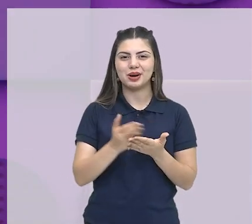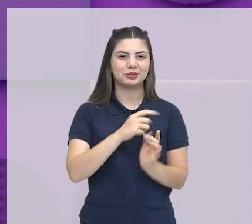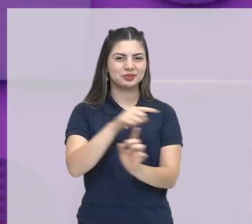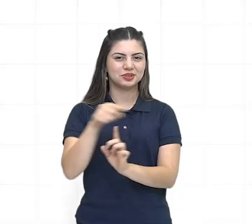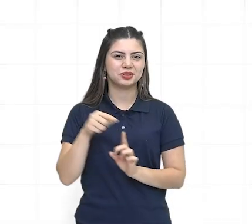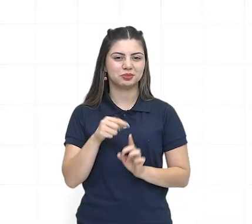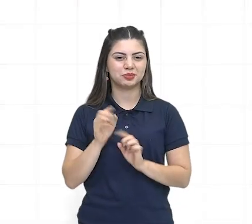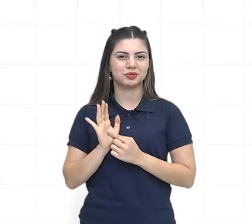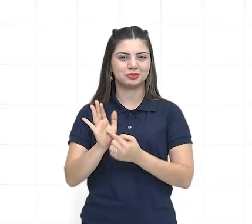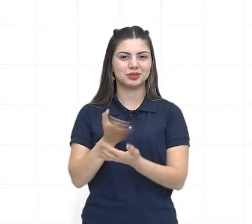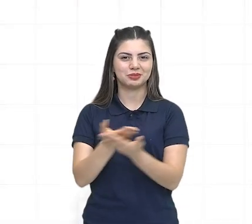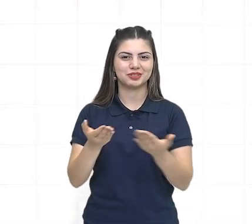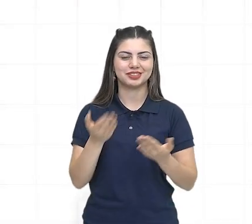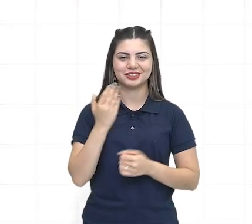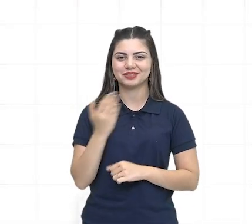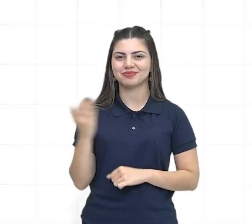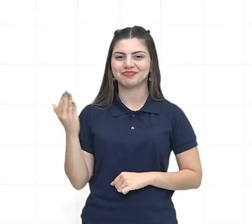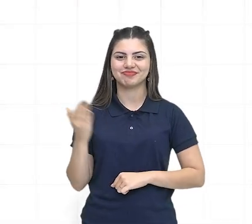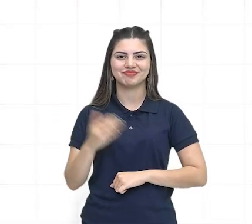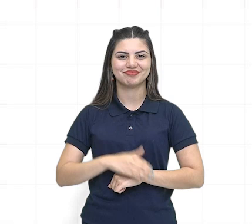gráficos aqui.